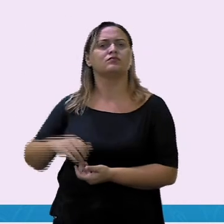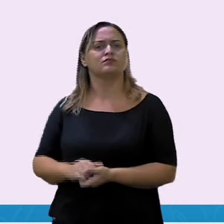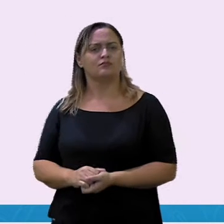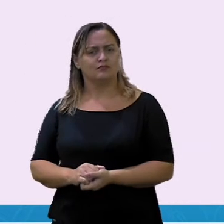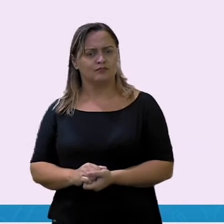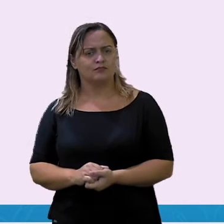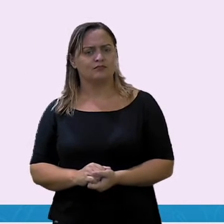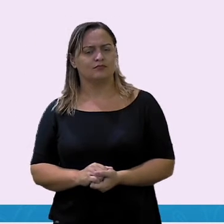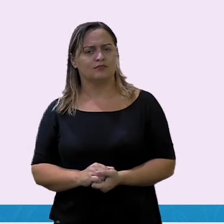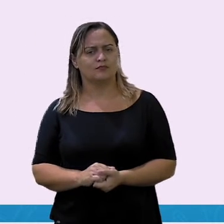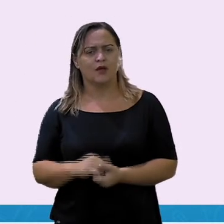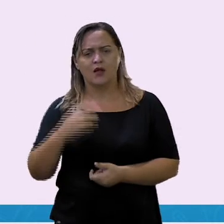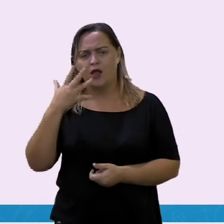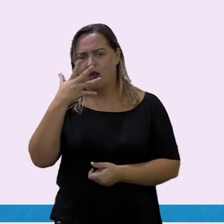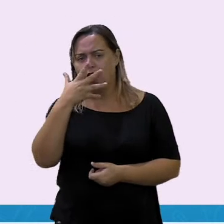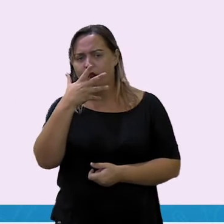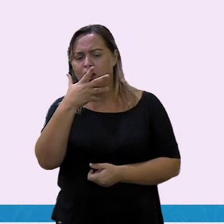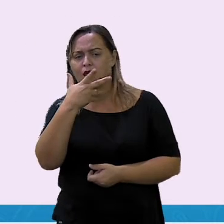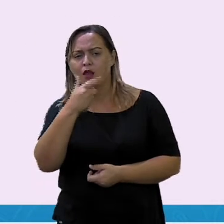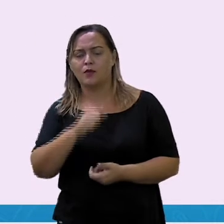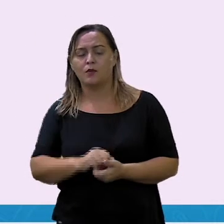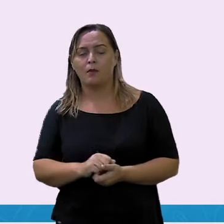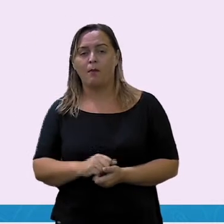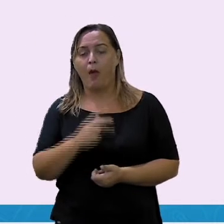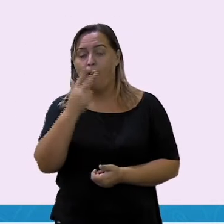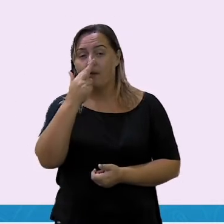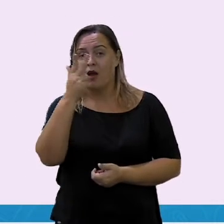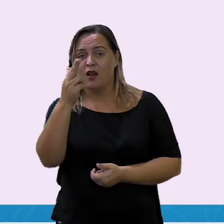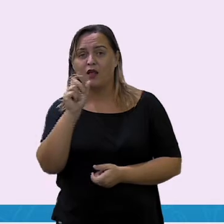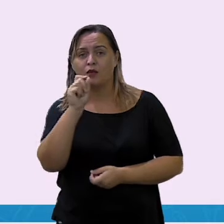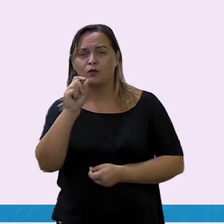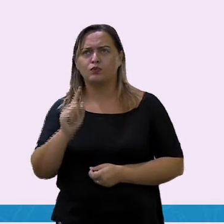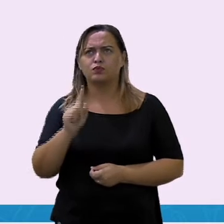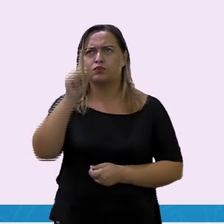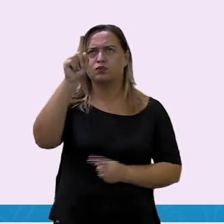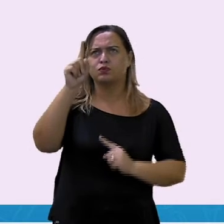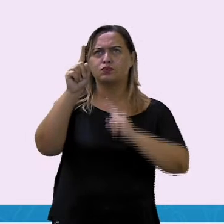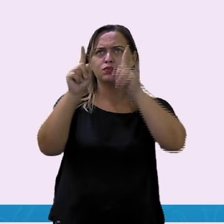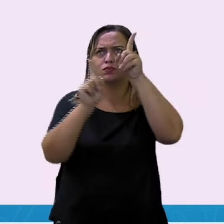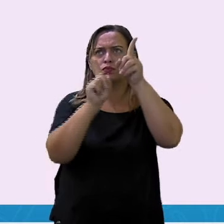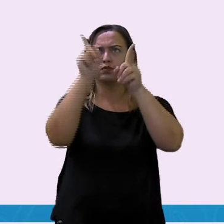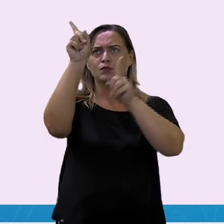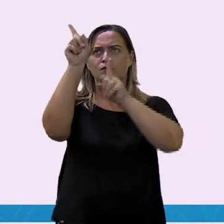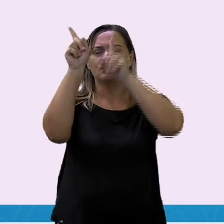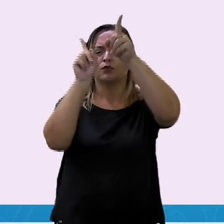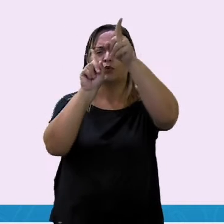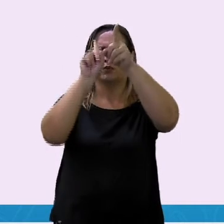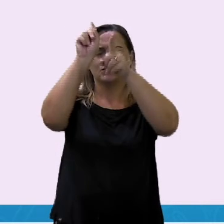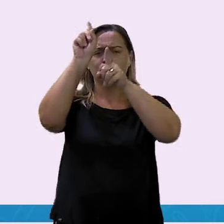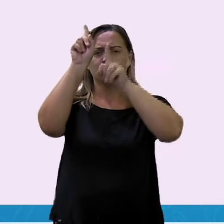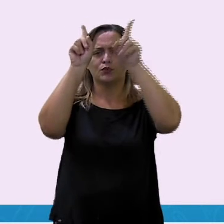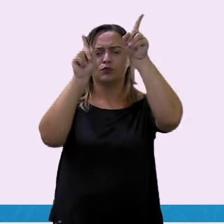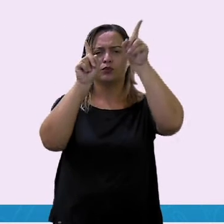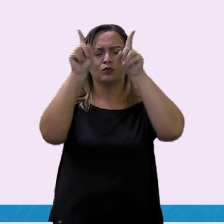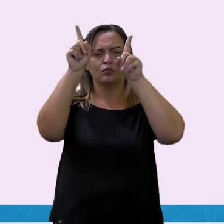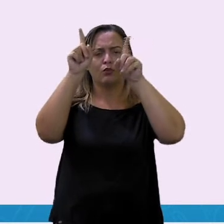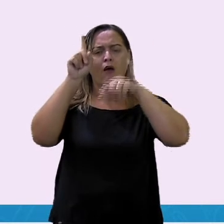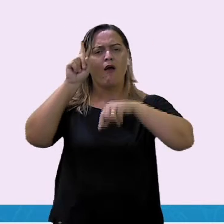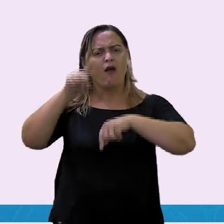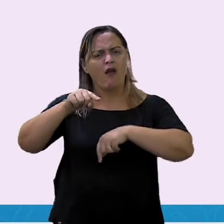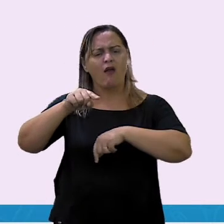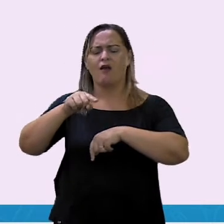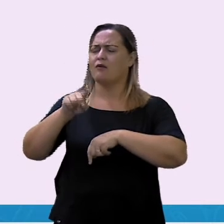olha, ela tem como se fosse pontas, né? Agulhas. Então, é um modelo, como eu disse, curioso.